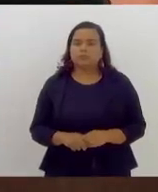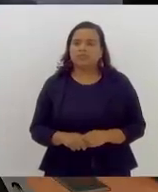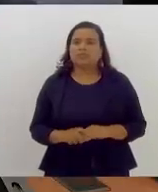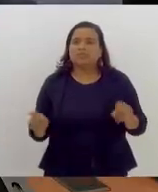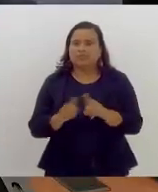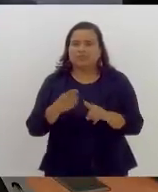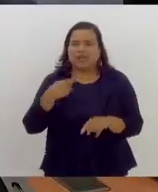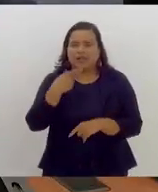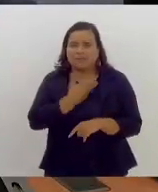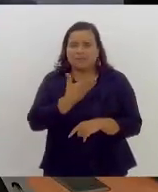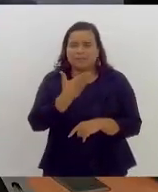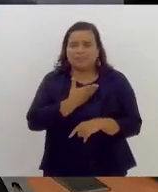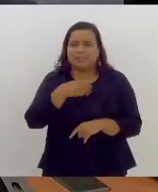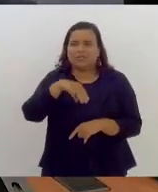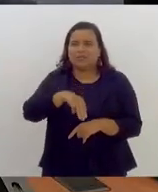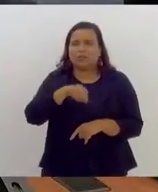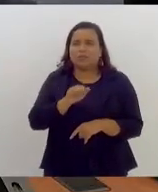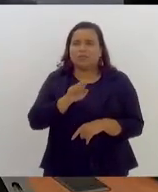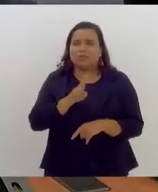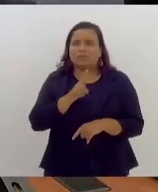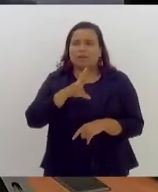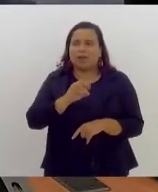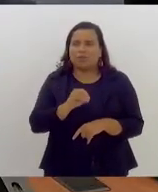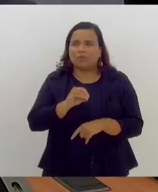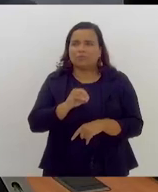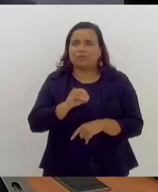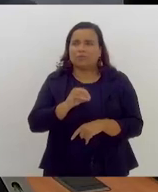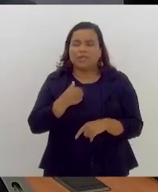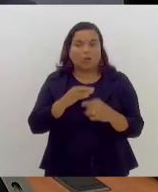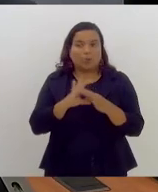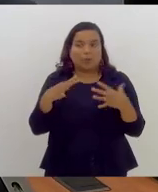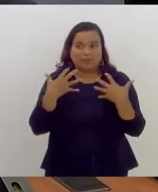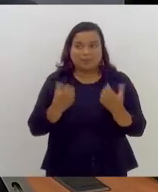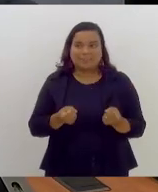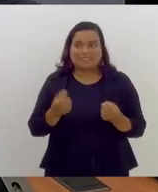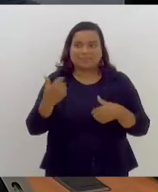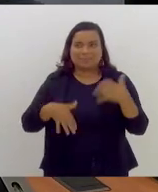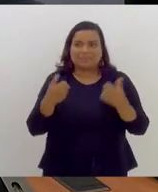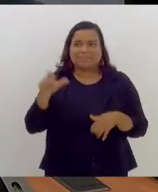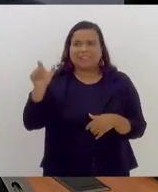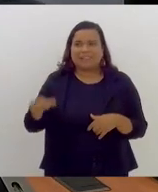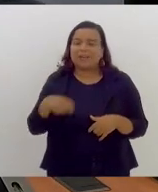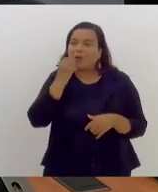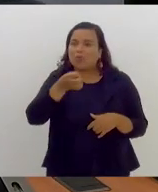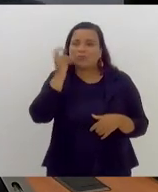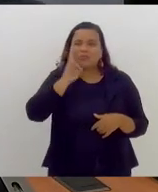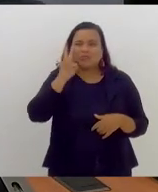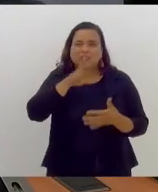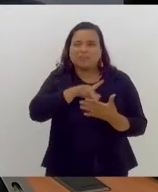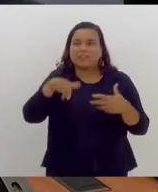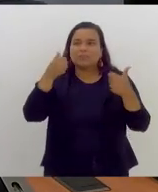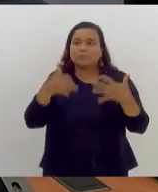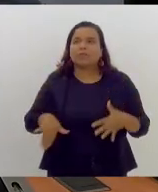Ao meu amigo, o Mauro, aqui eu vou me permitir, contou a história aqui, Pedro Guimarães. Falou que era só